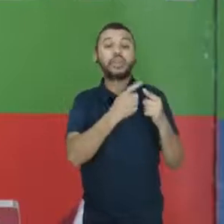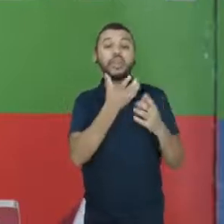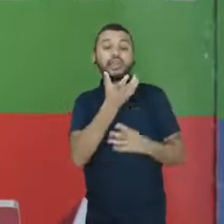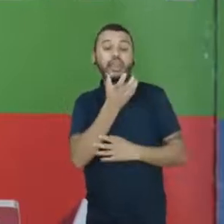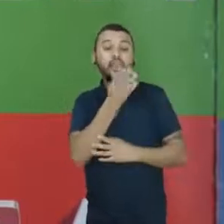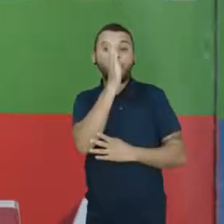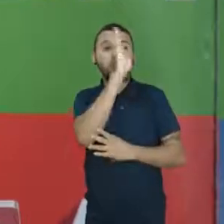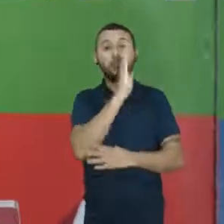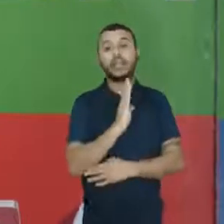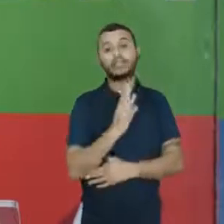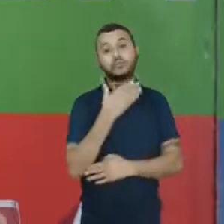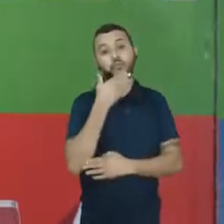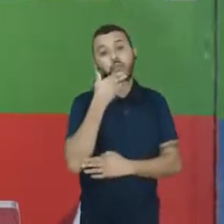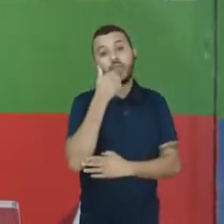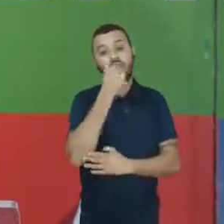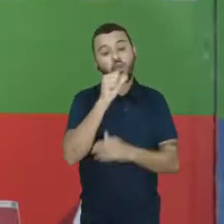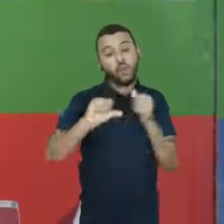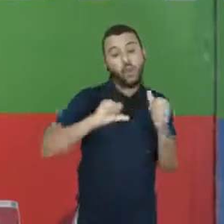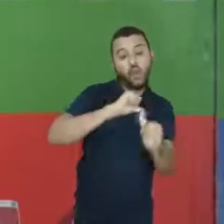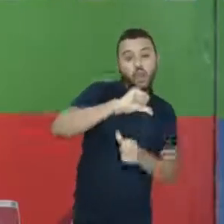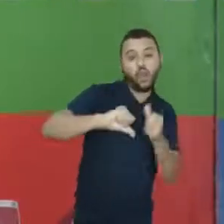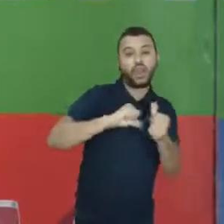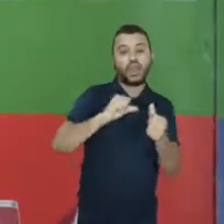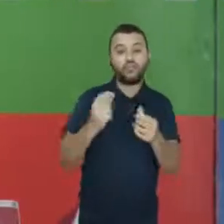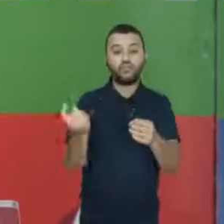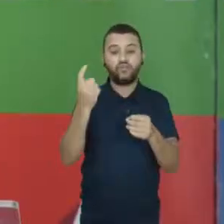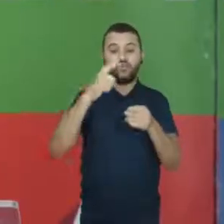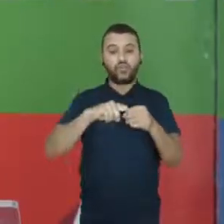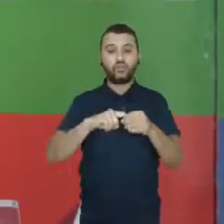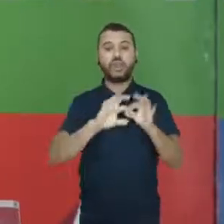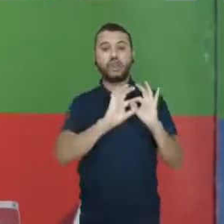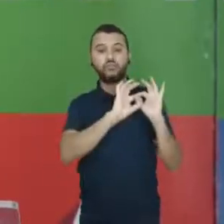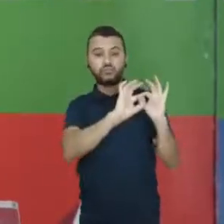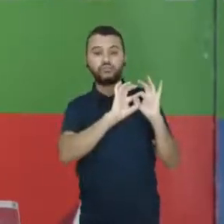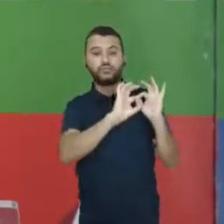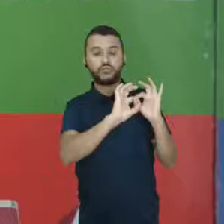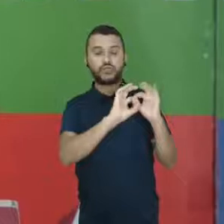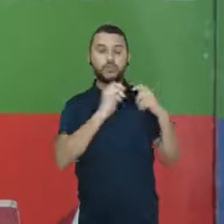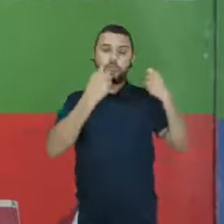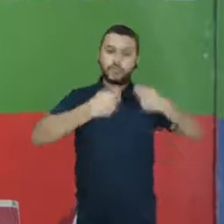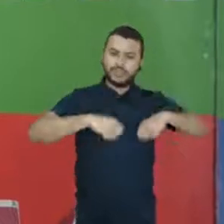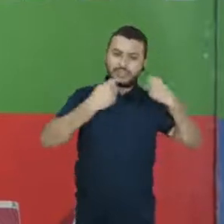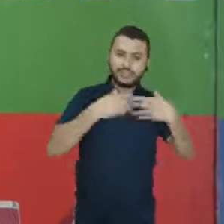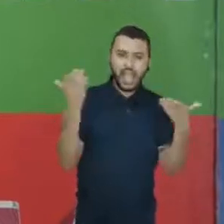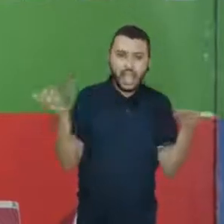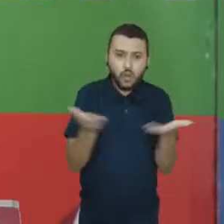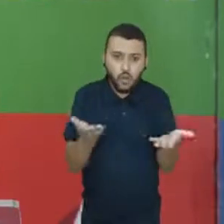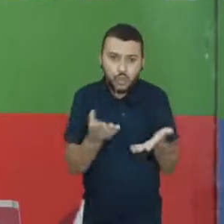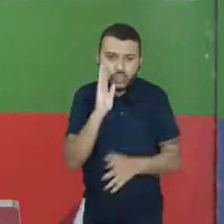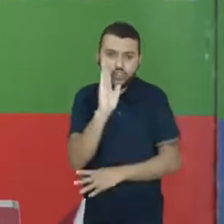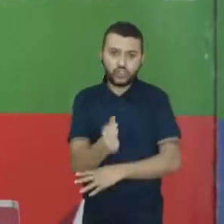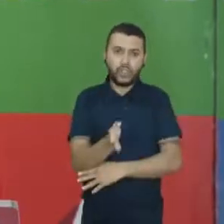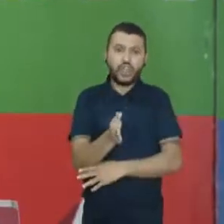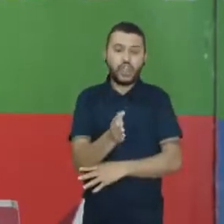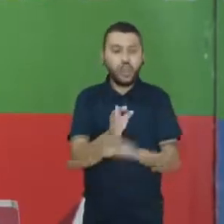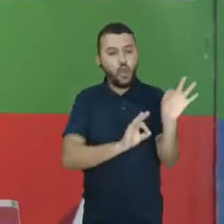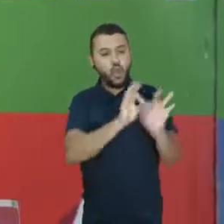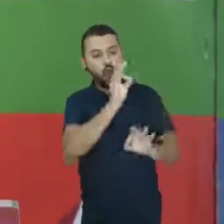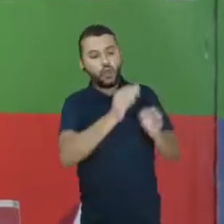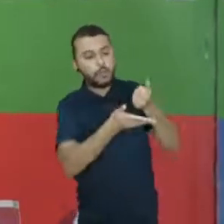ser reconstruído e novamente unido. E precisa ser reconstruído já, sobre novas bases, a partir